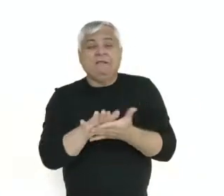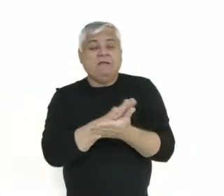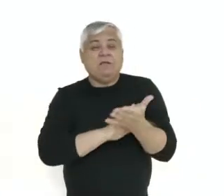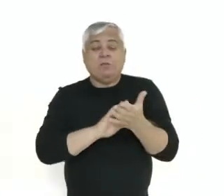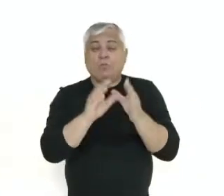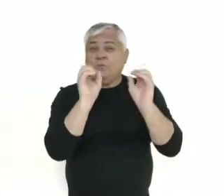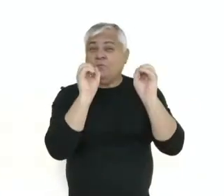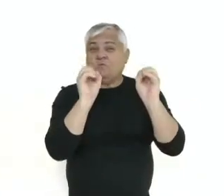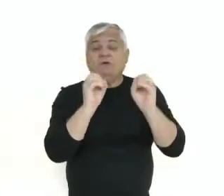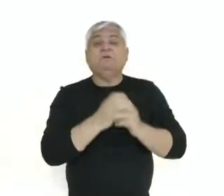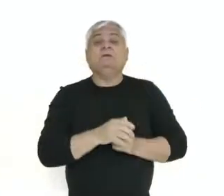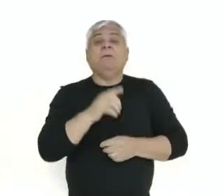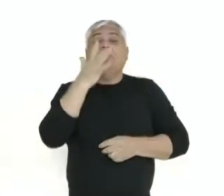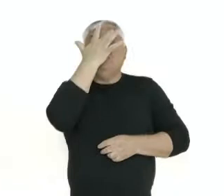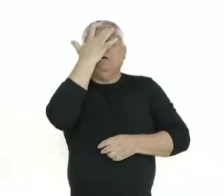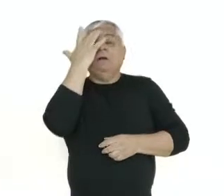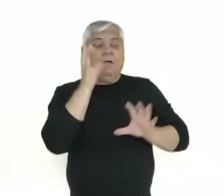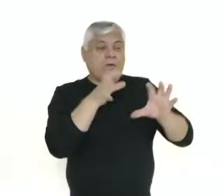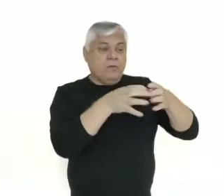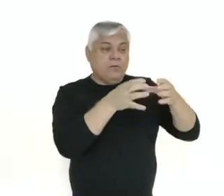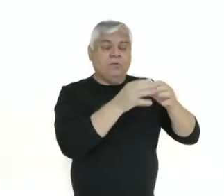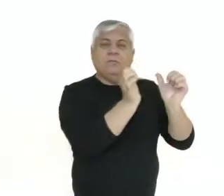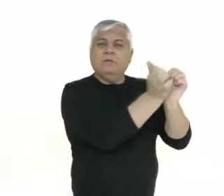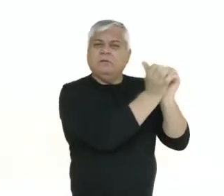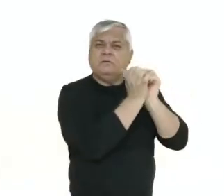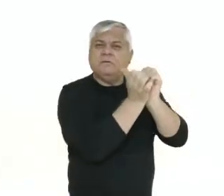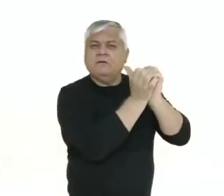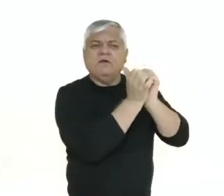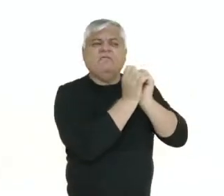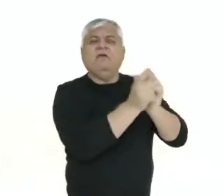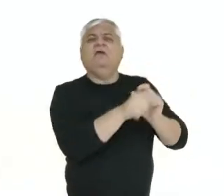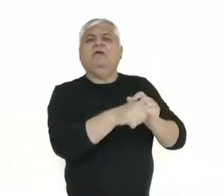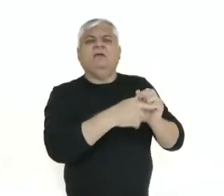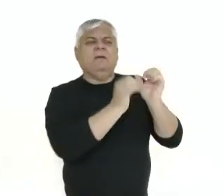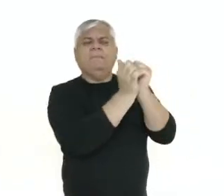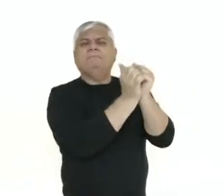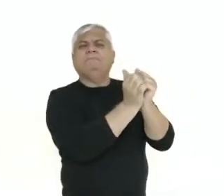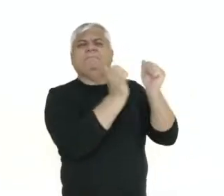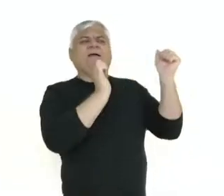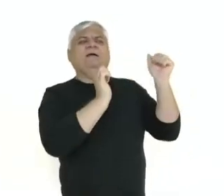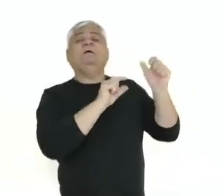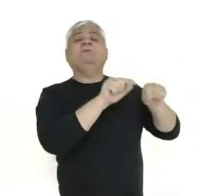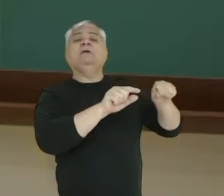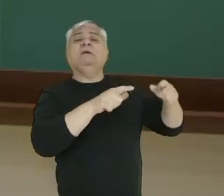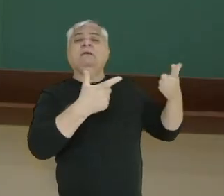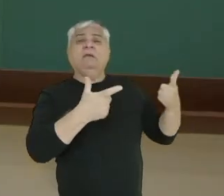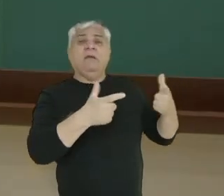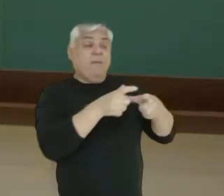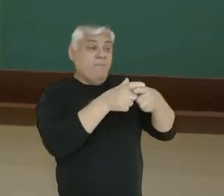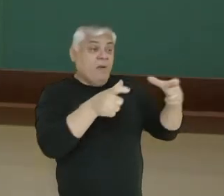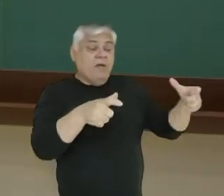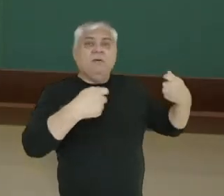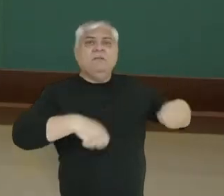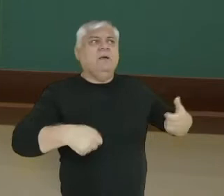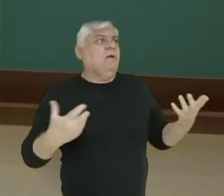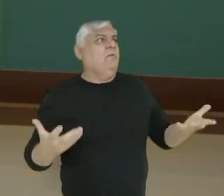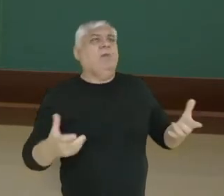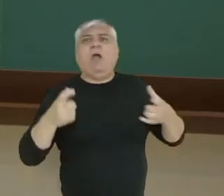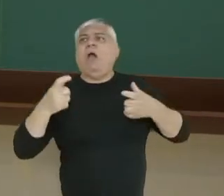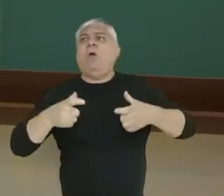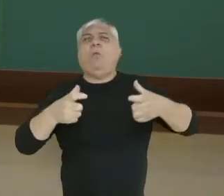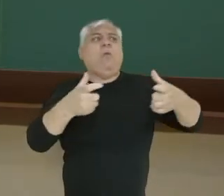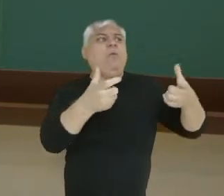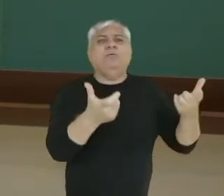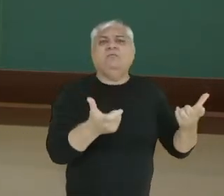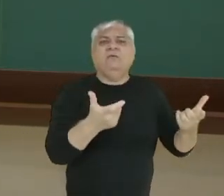gente via que os escravizados, com a abolição, eles se viram, né, na sua grande maioria, desamparados. Não houve